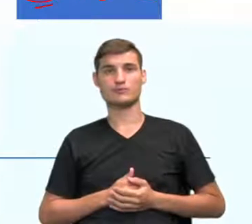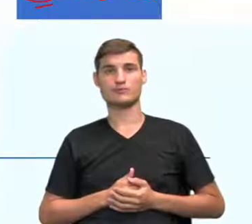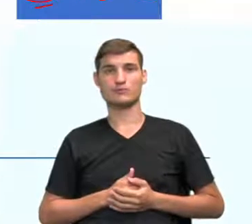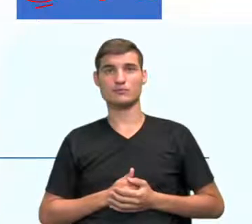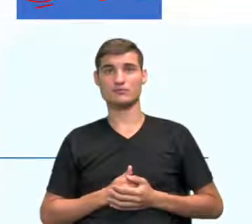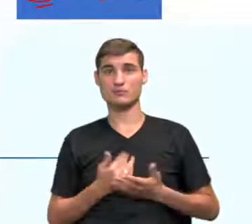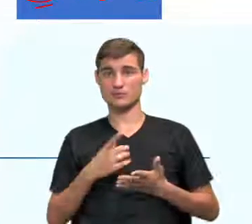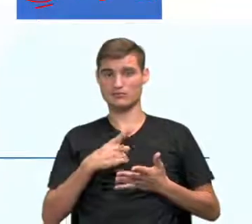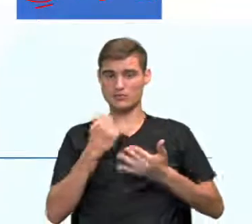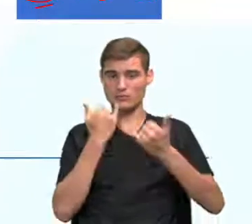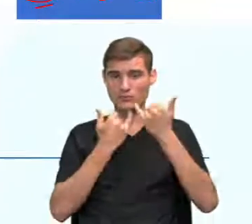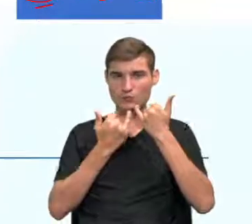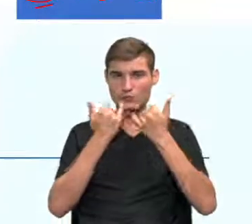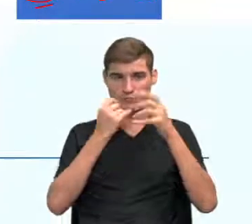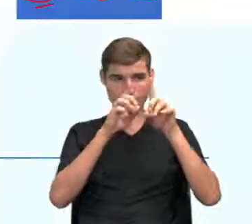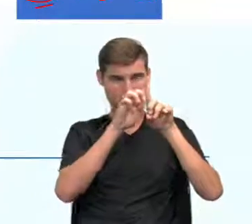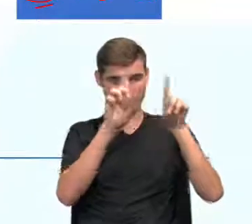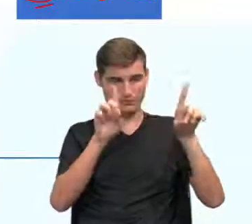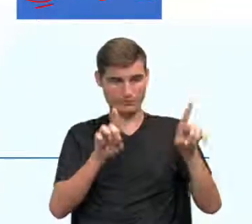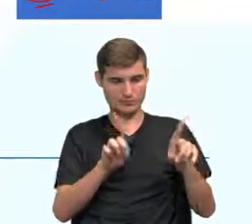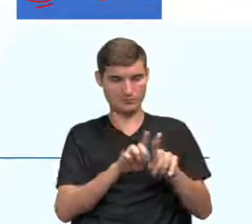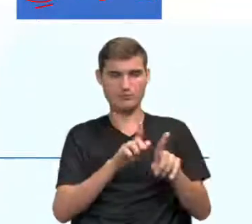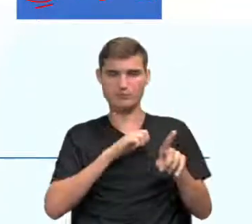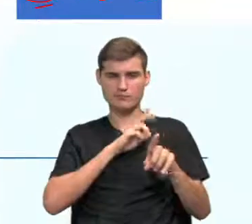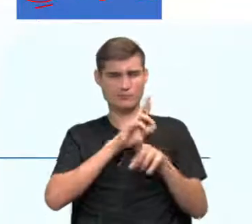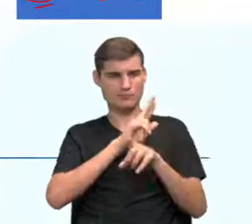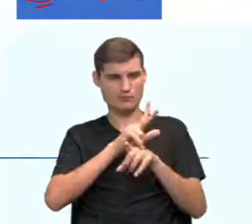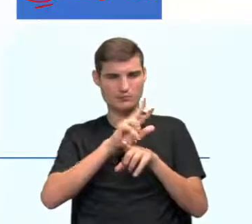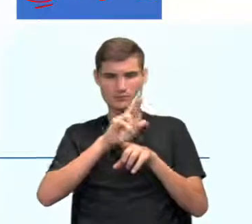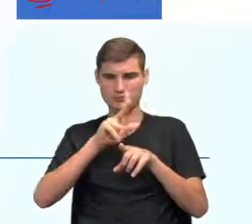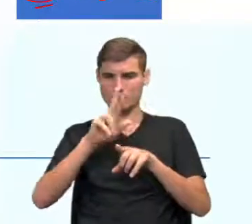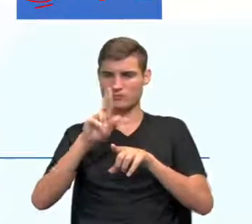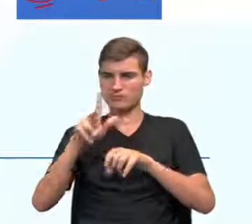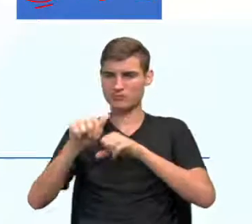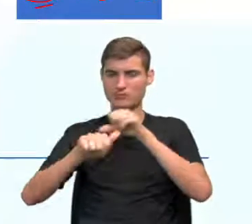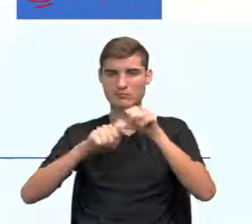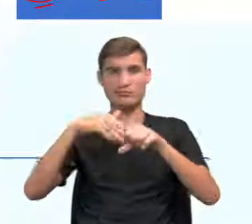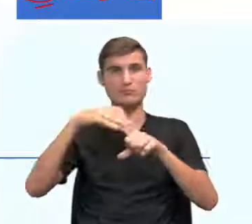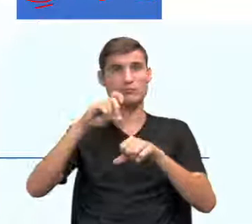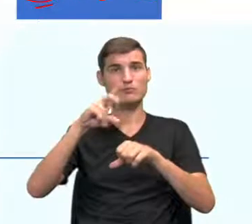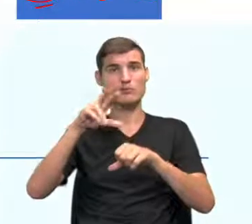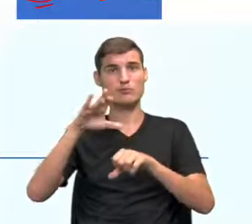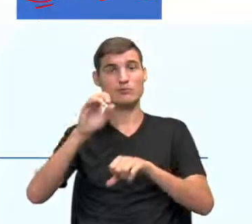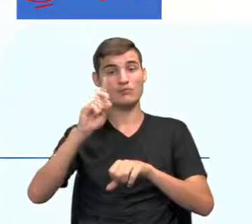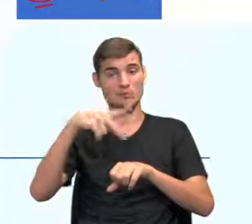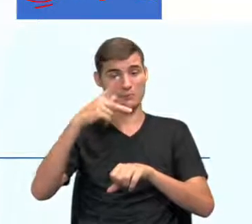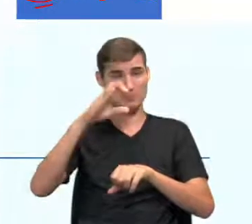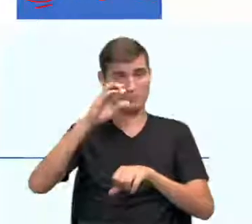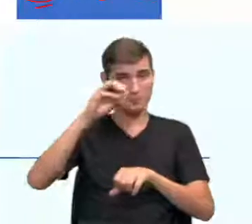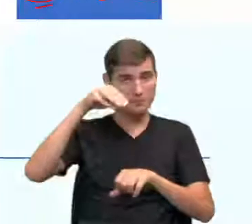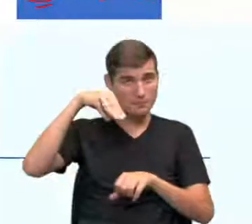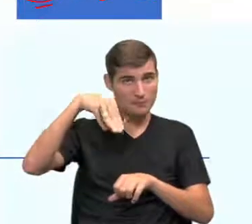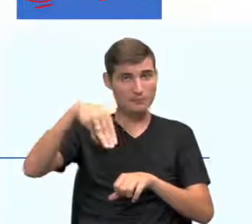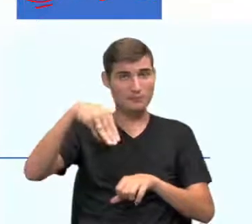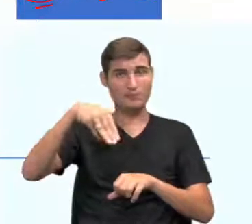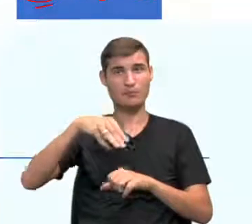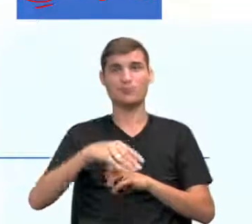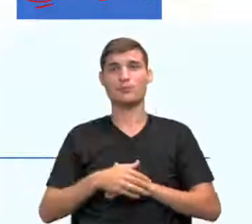informação digital, eu tenho outro tipo de modulação, que é o chamado PCM, ou